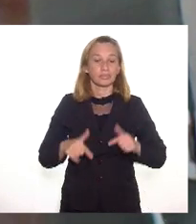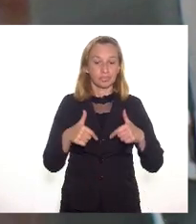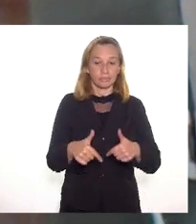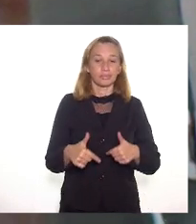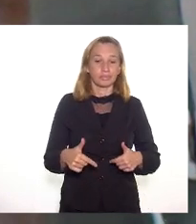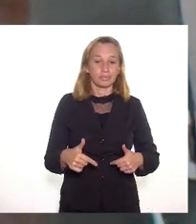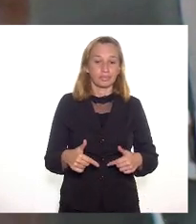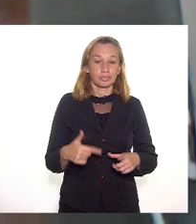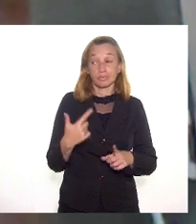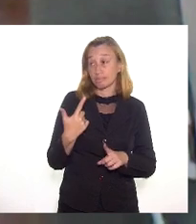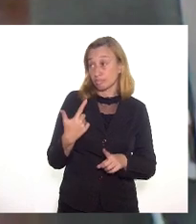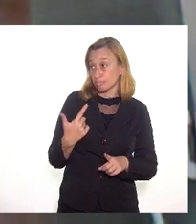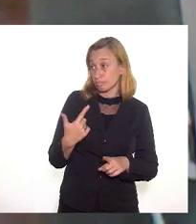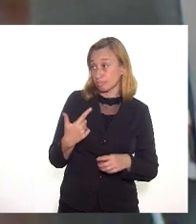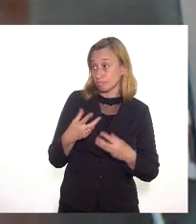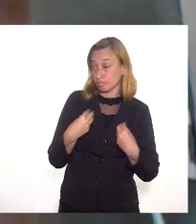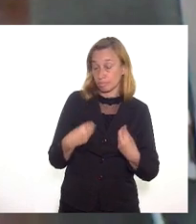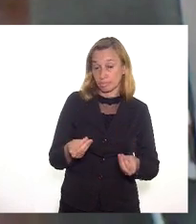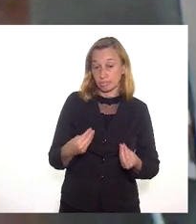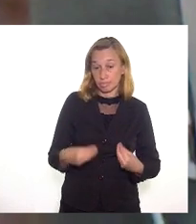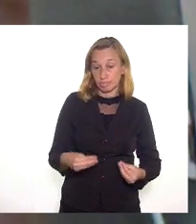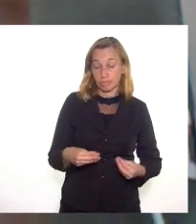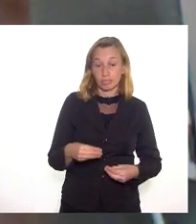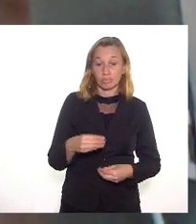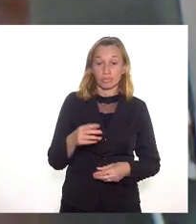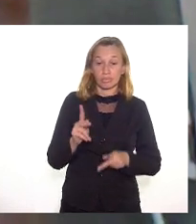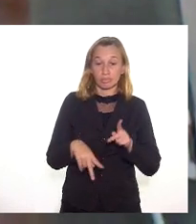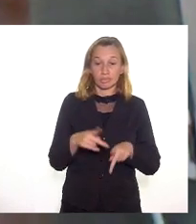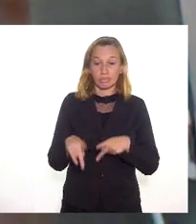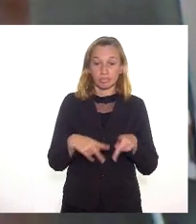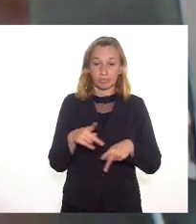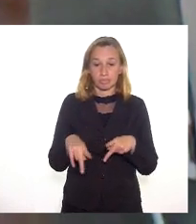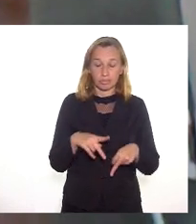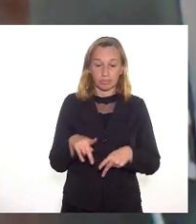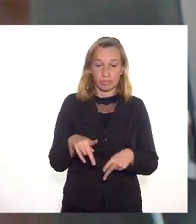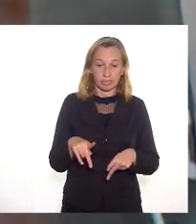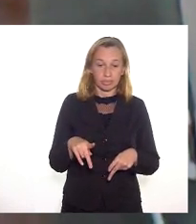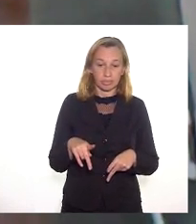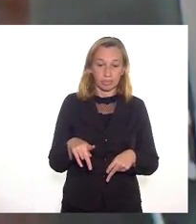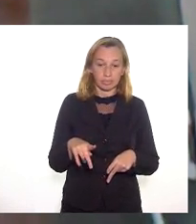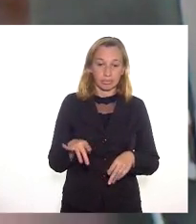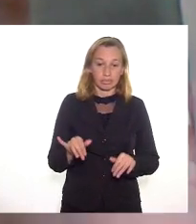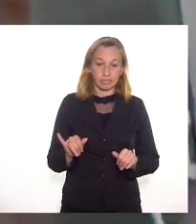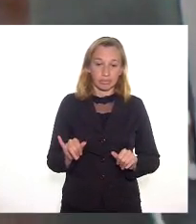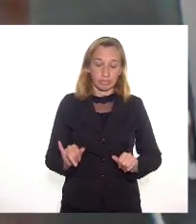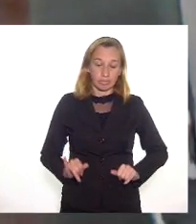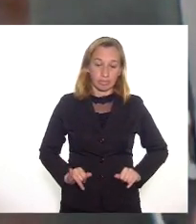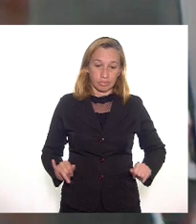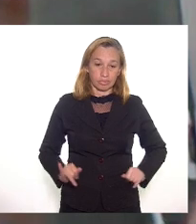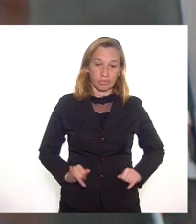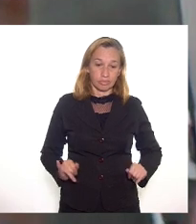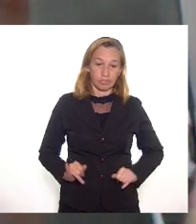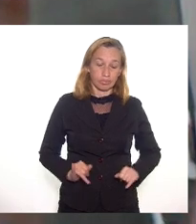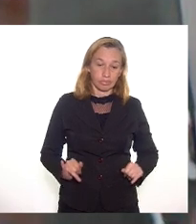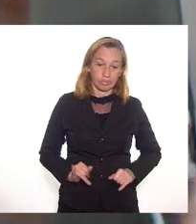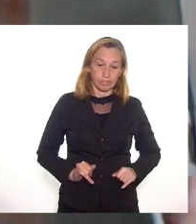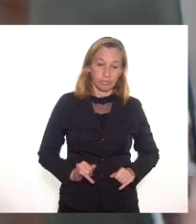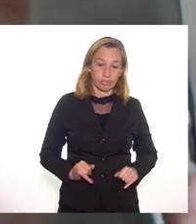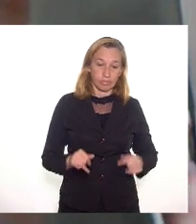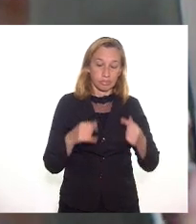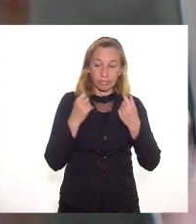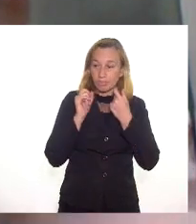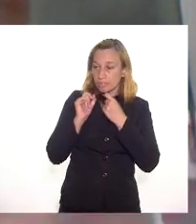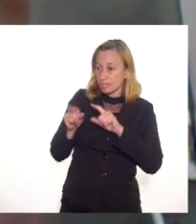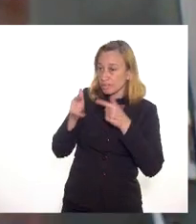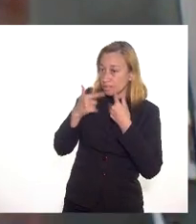povo não fique sacaneando nós enquanto parlamentares. Cadê o Enganar Rio? Cadê o SuperaRio? Porque nós aprovamos há bastante tempo.